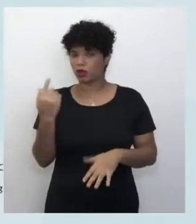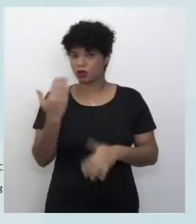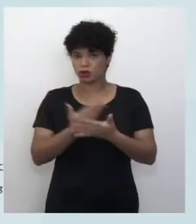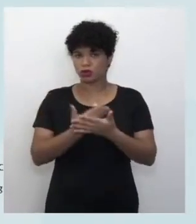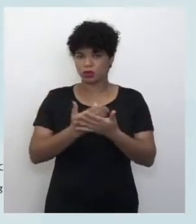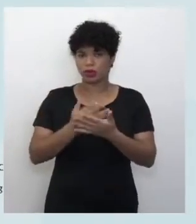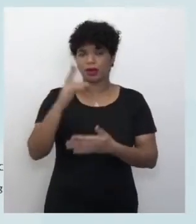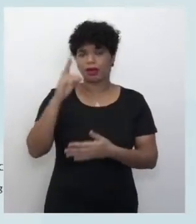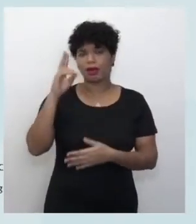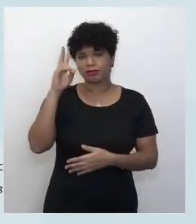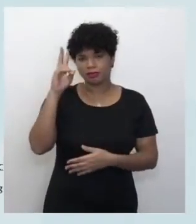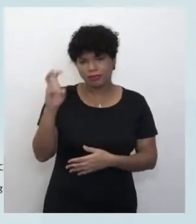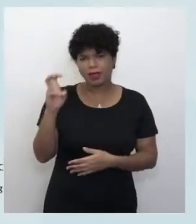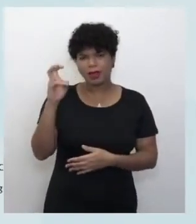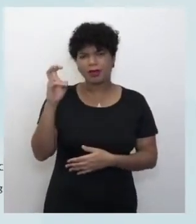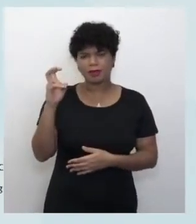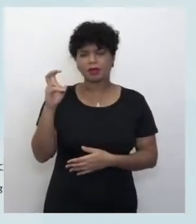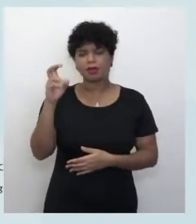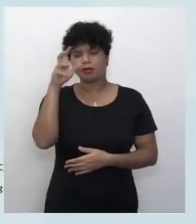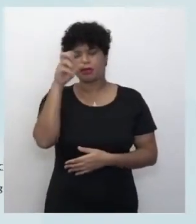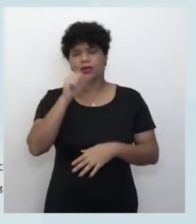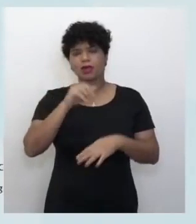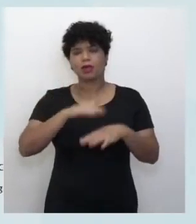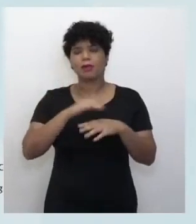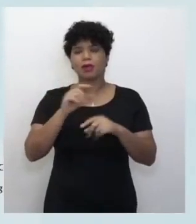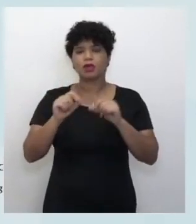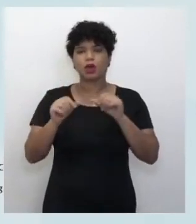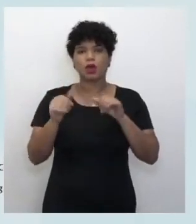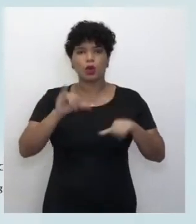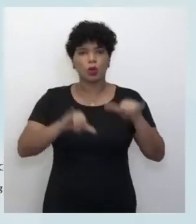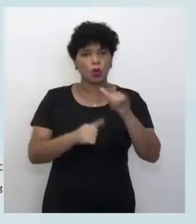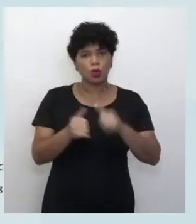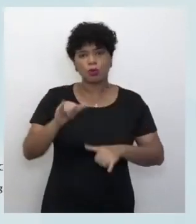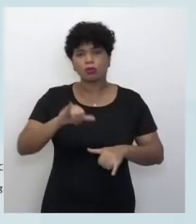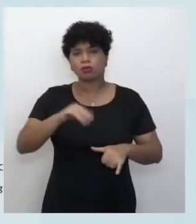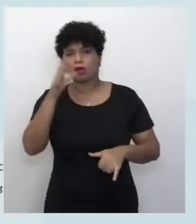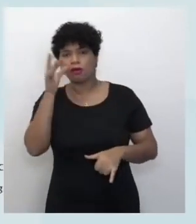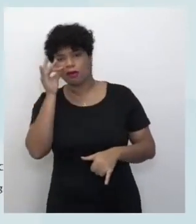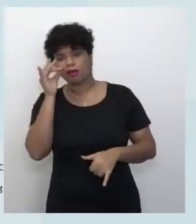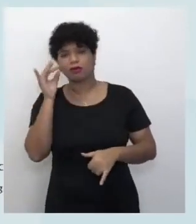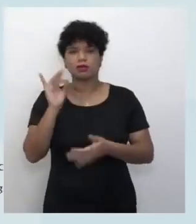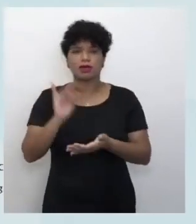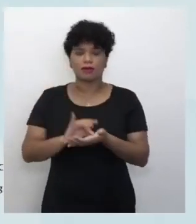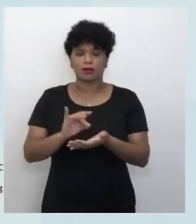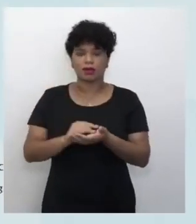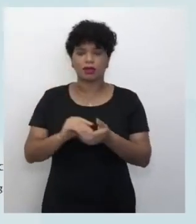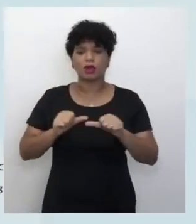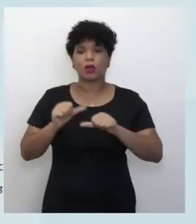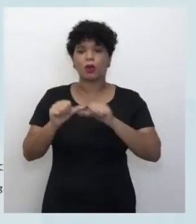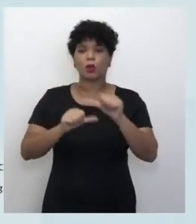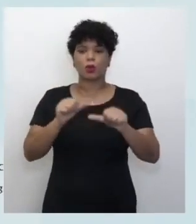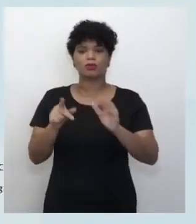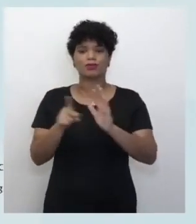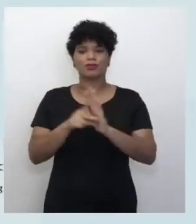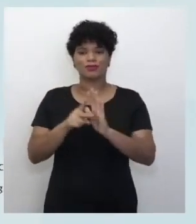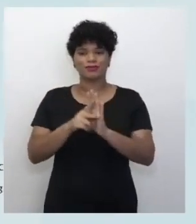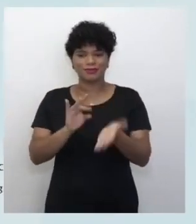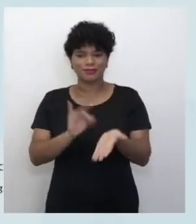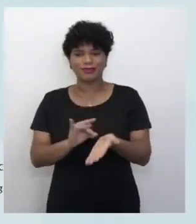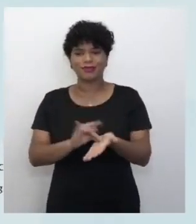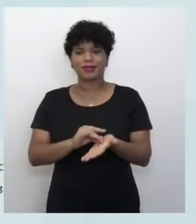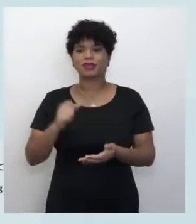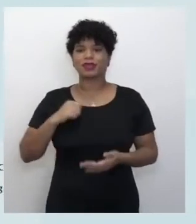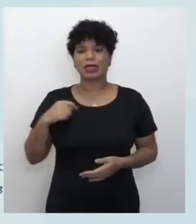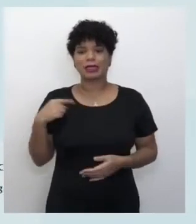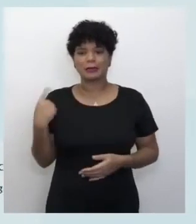sobre fenômenos físicos e fenômenos químicos. Portanto, a transformação da matéria,